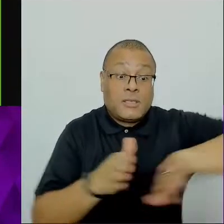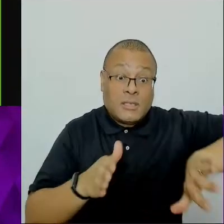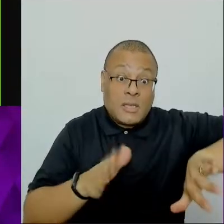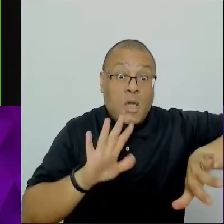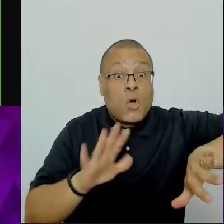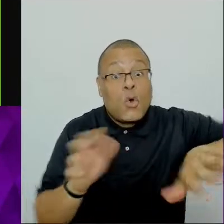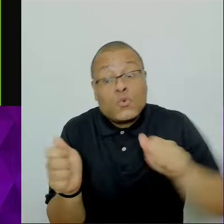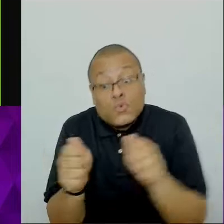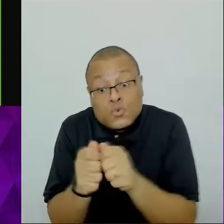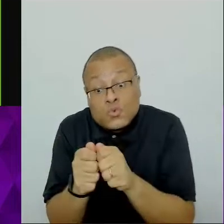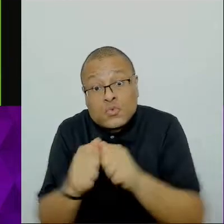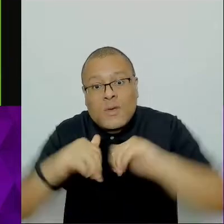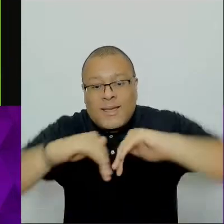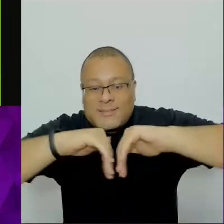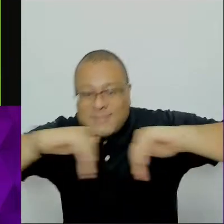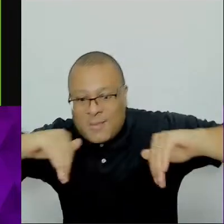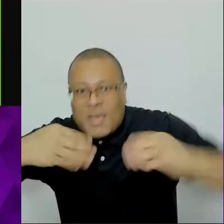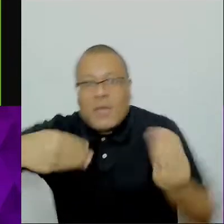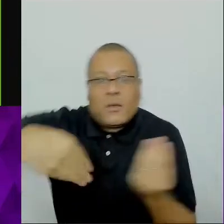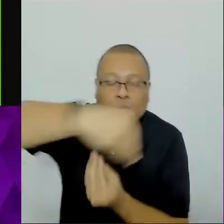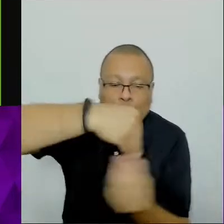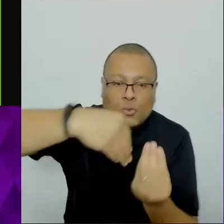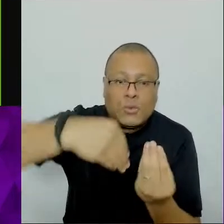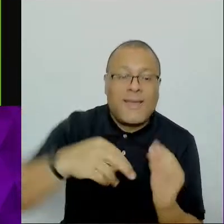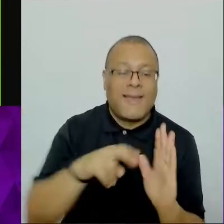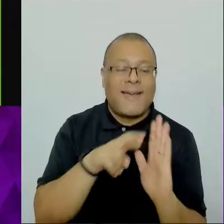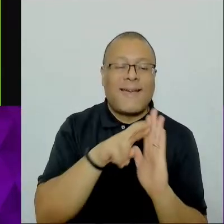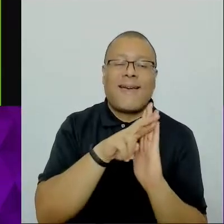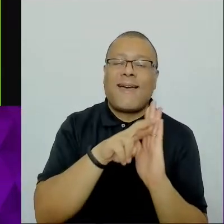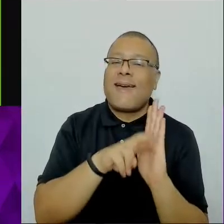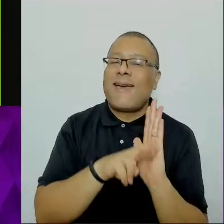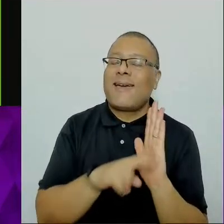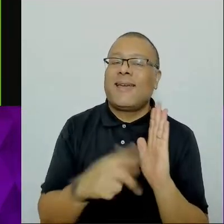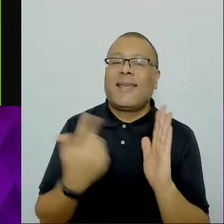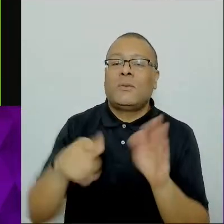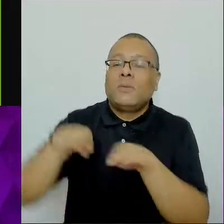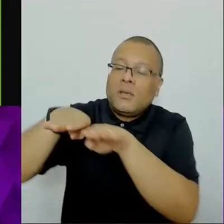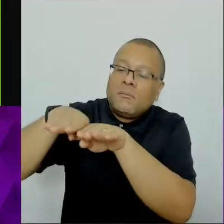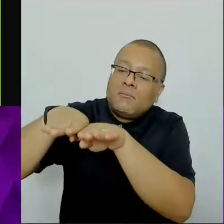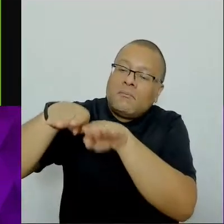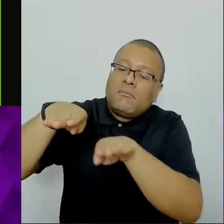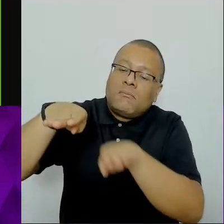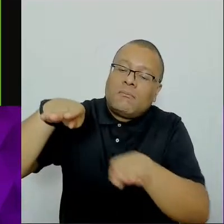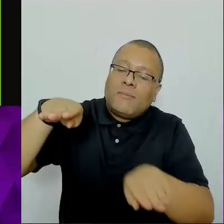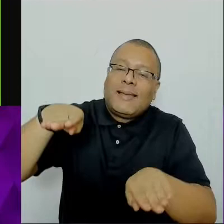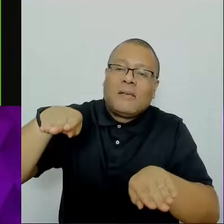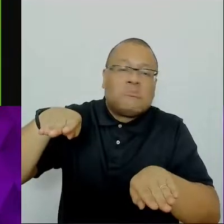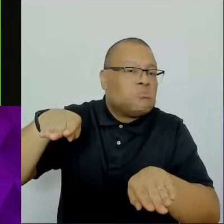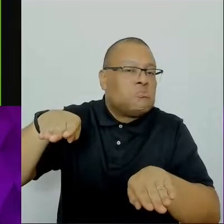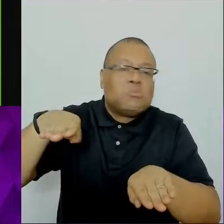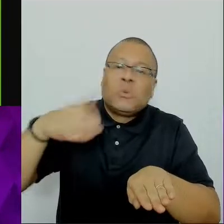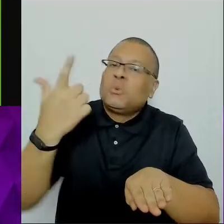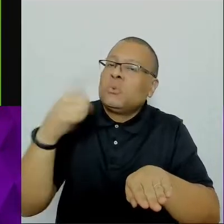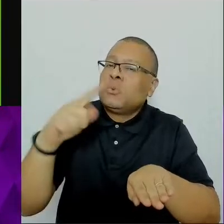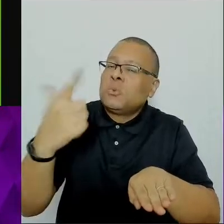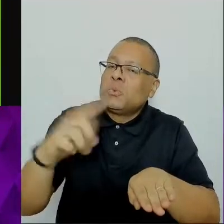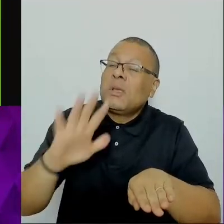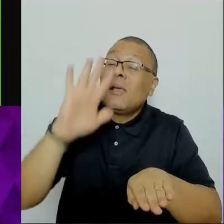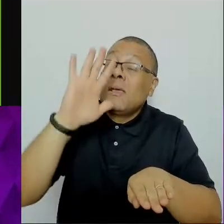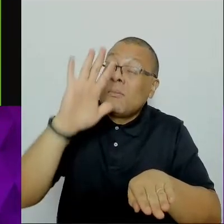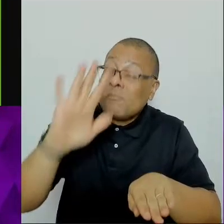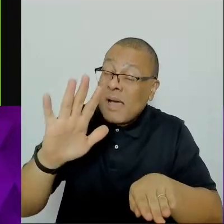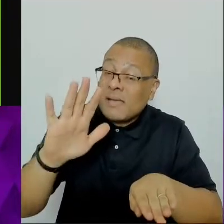né? Geralmente não tem uma regra de quantas camadas devem existir, mas um belo exemplo é a questão das